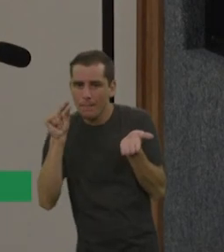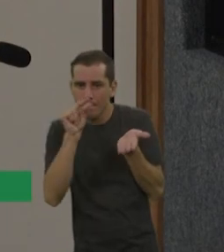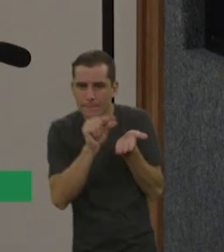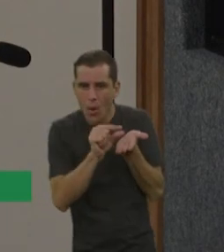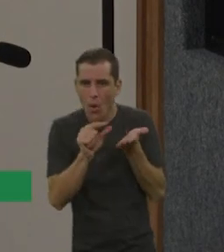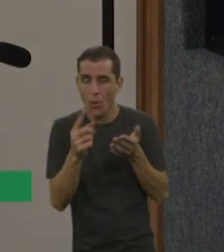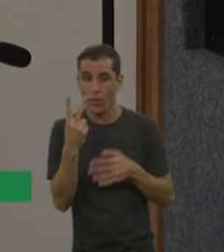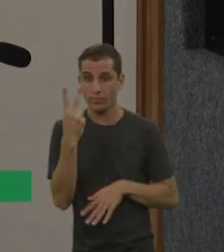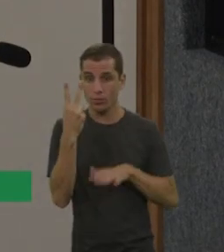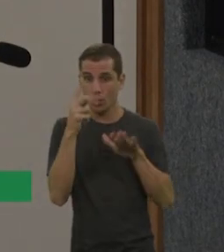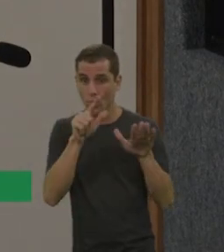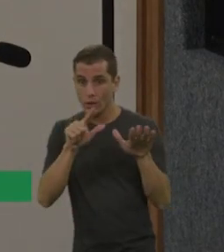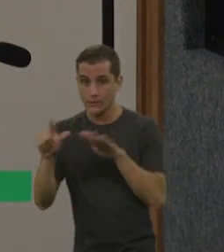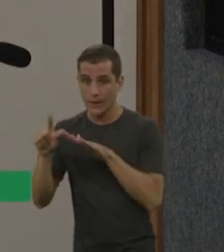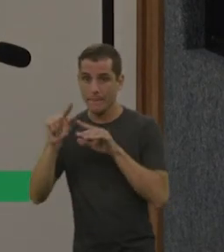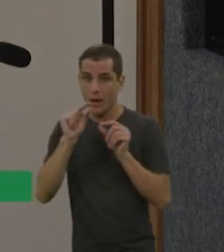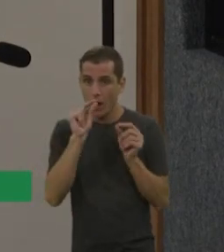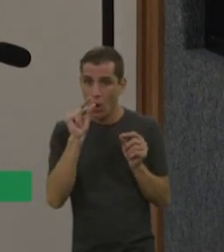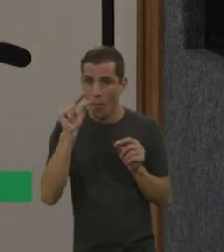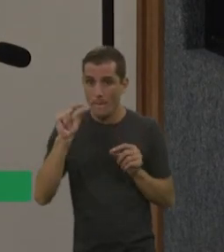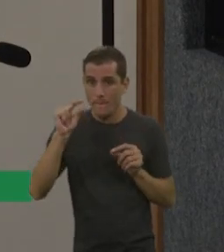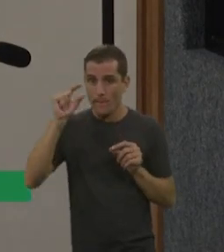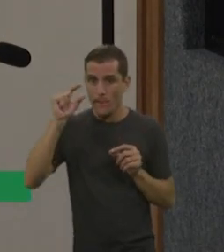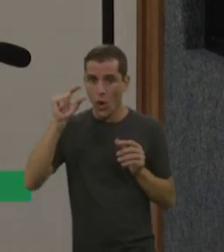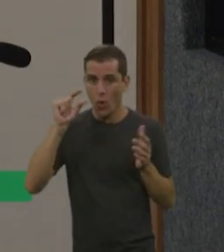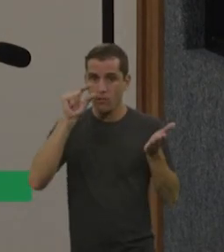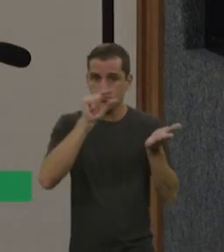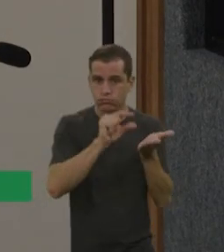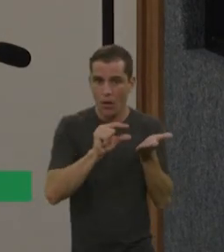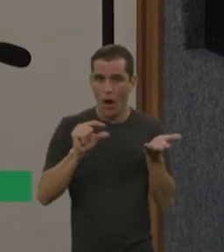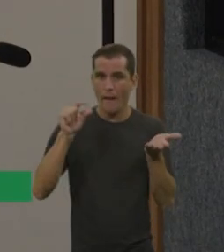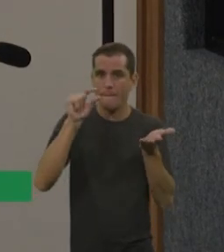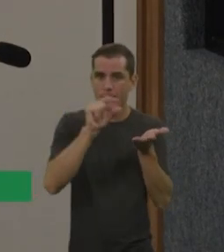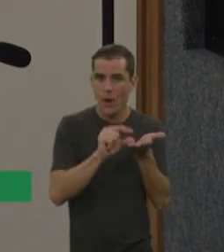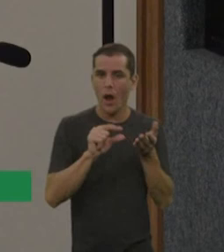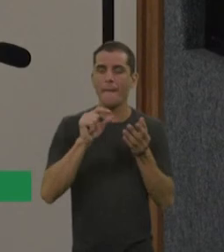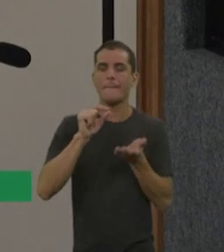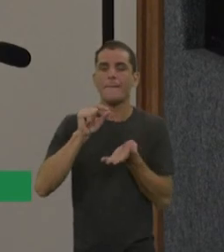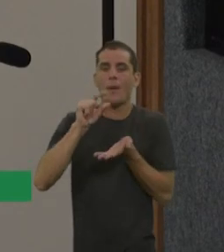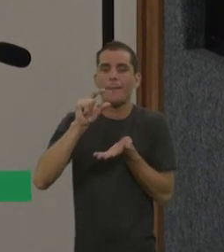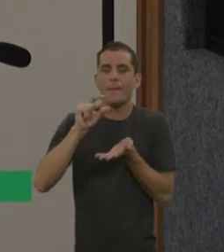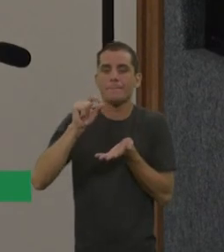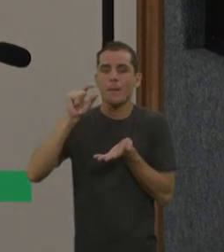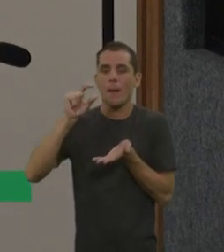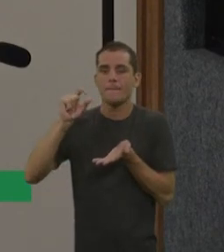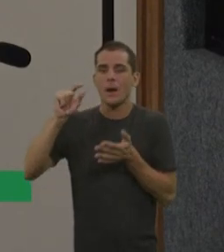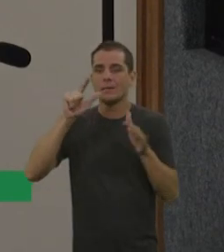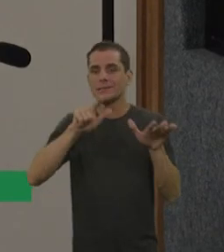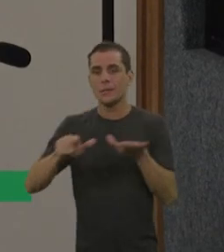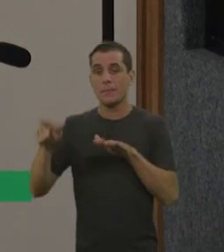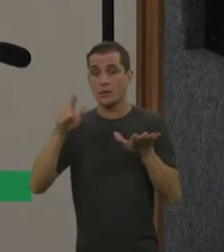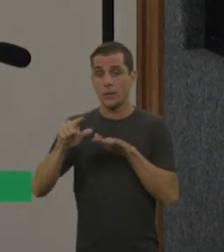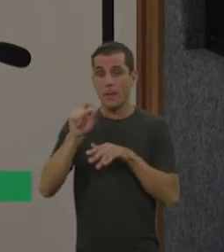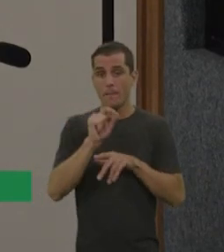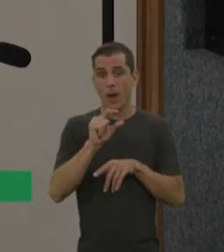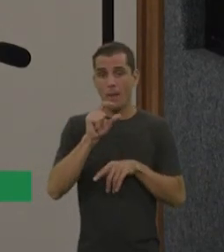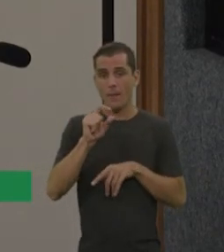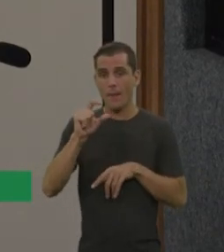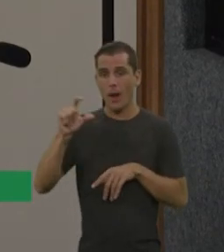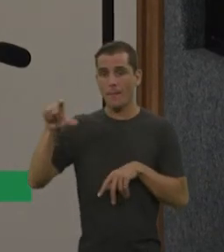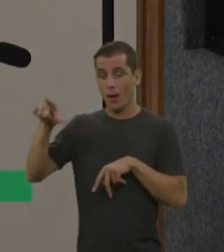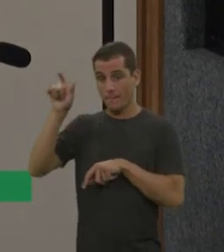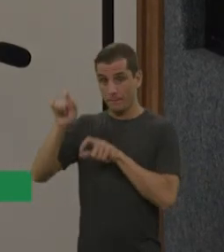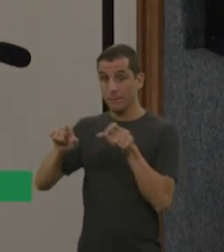até atingir a dose plena com 4 meses. Então, é o tratamento que os pacientes eles têm uma